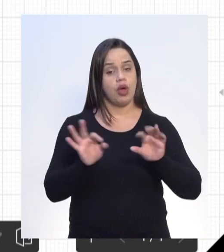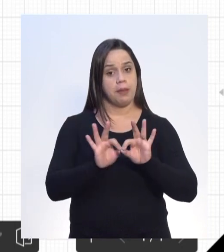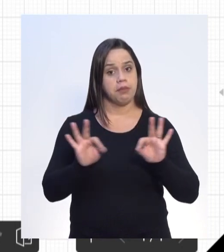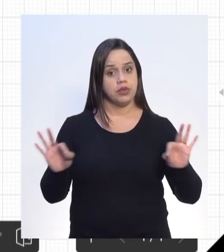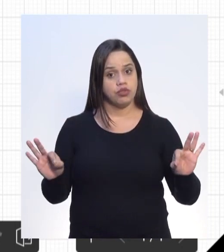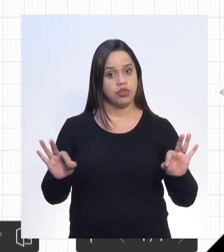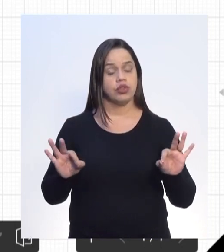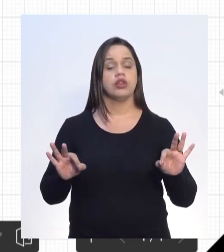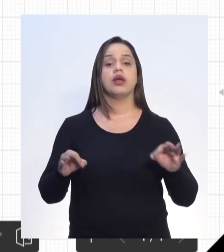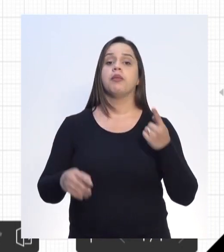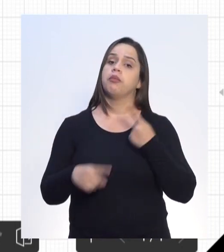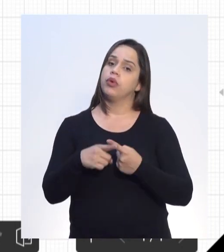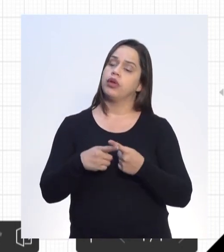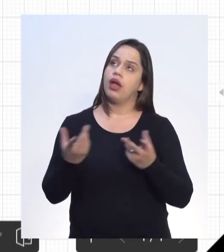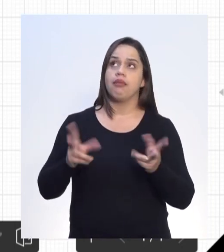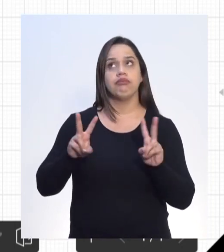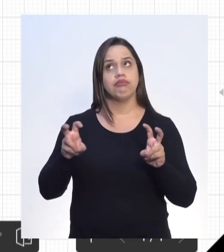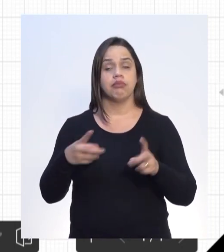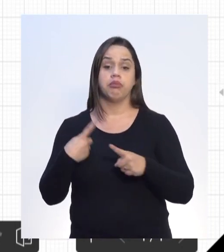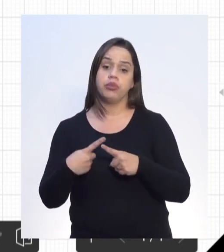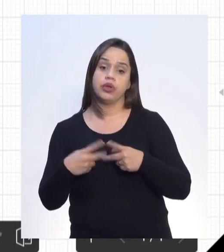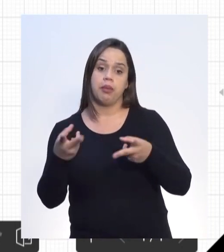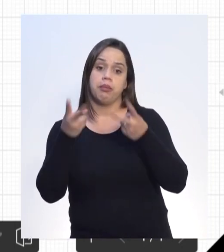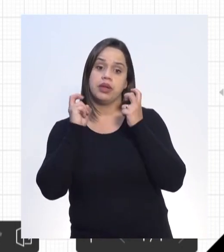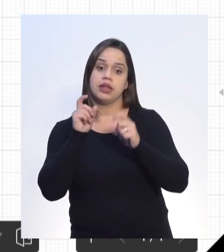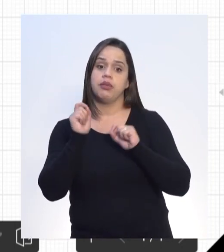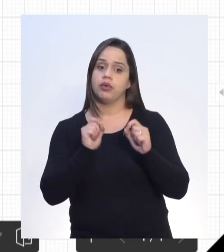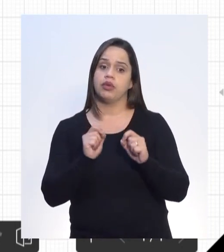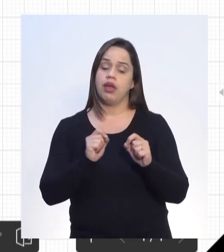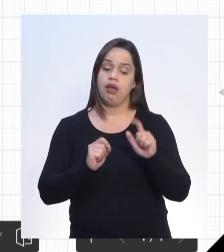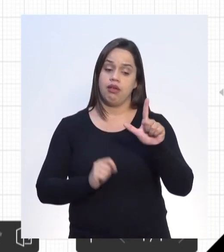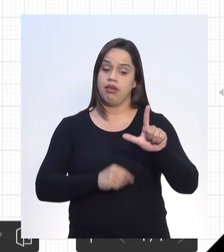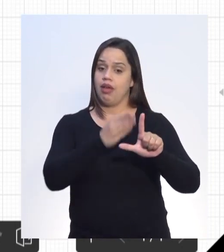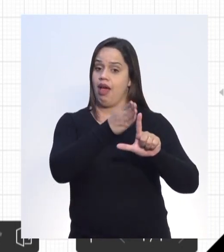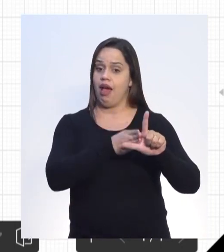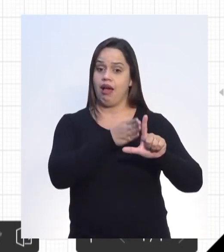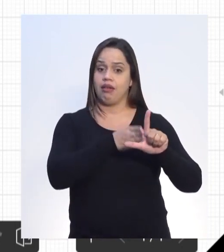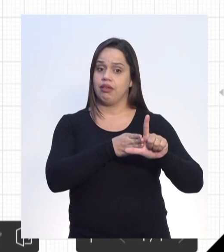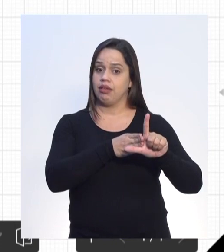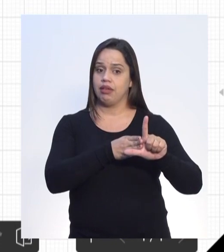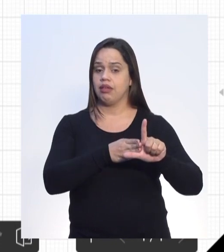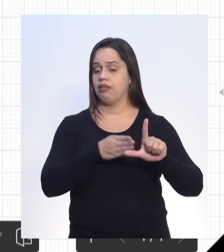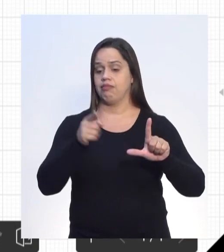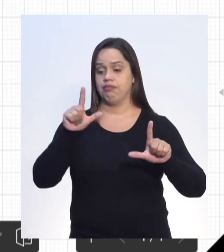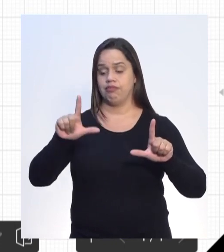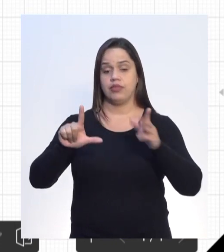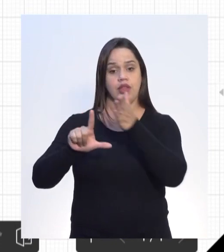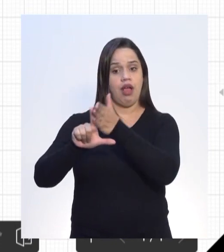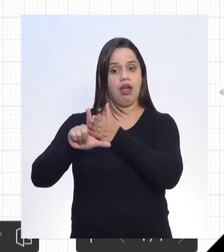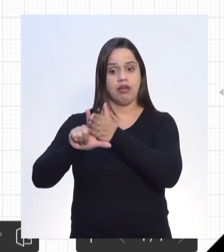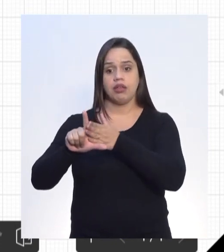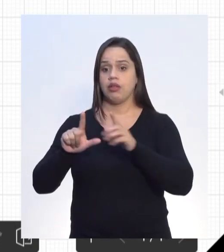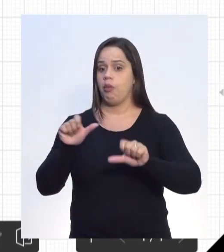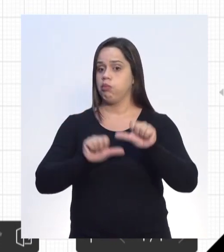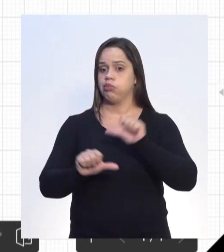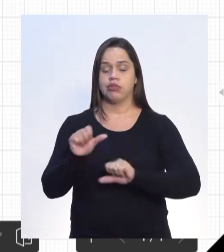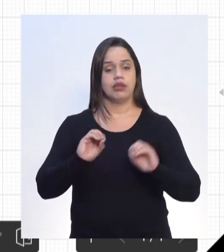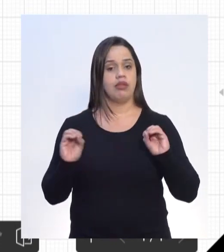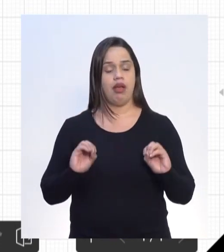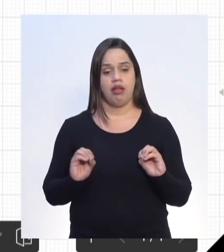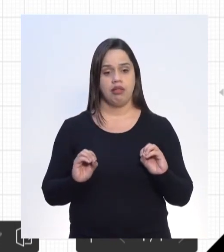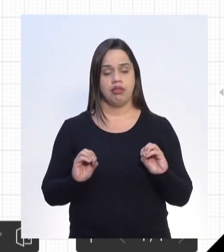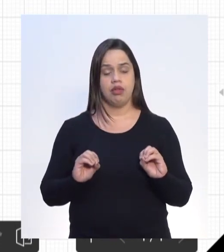entre aspas, porque dá para perceber que aqui não vai mudar nada, concorda? Olha lá, tudo bem? Tudo bem?